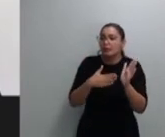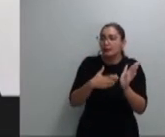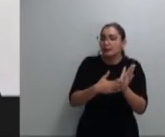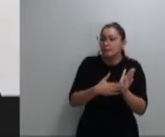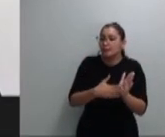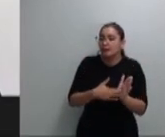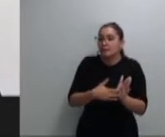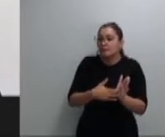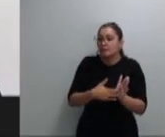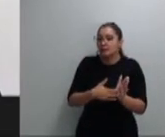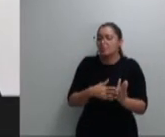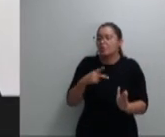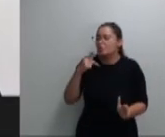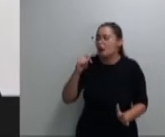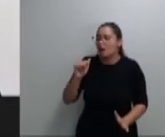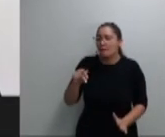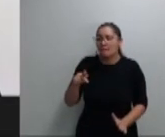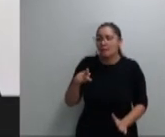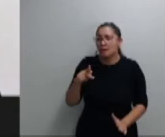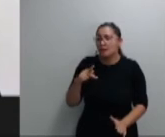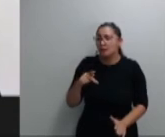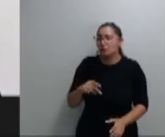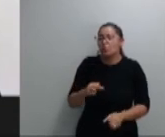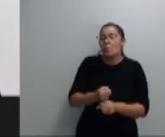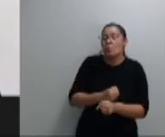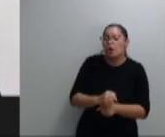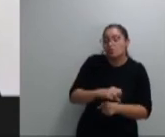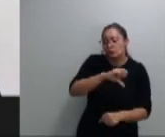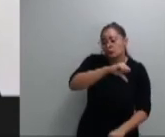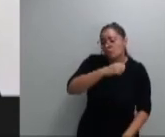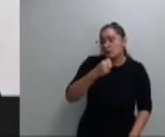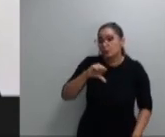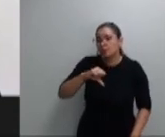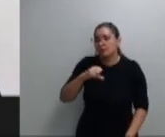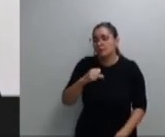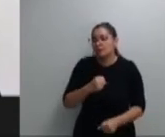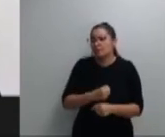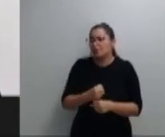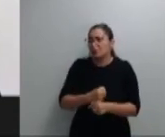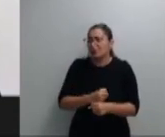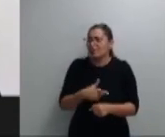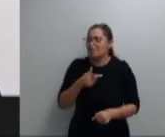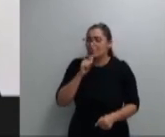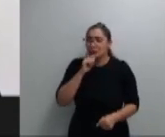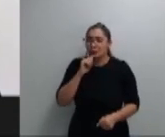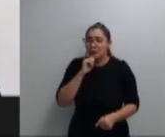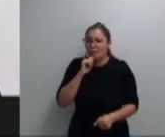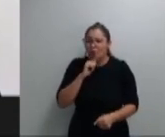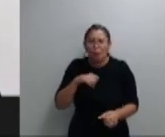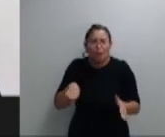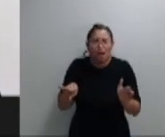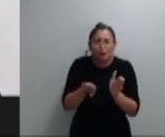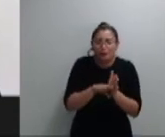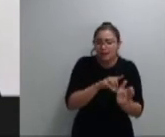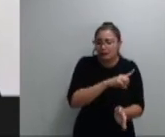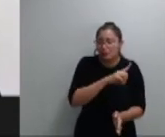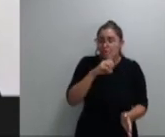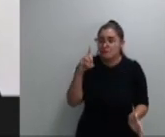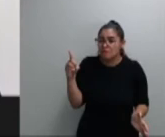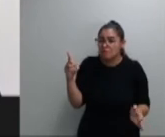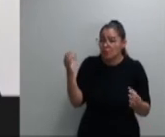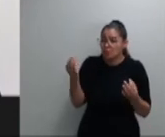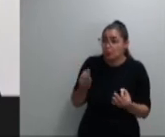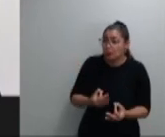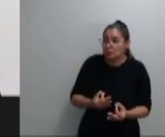aposentadoria isso no ano de 99 então ainda que não haja uma data segura é